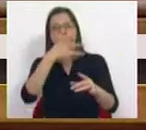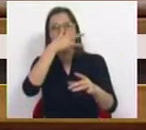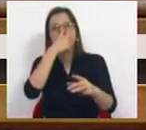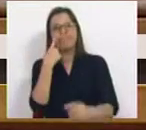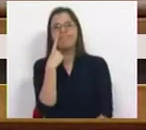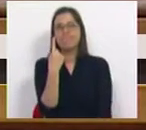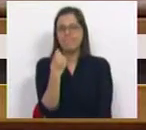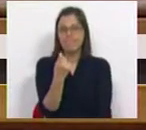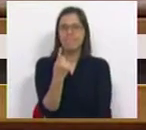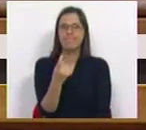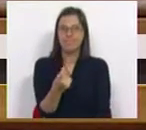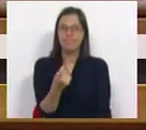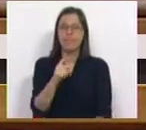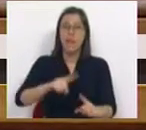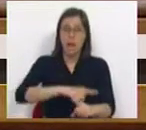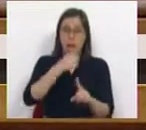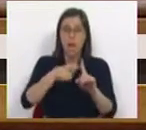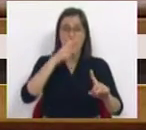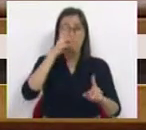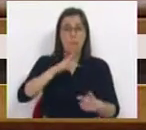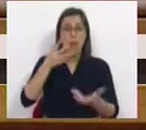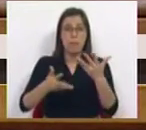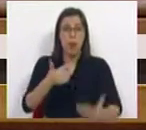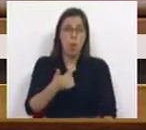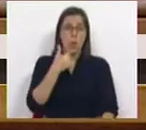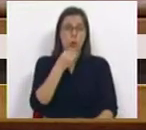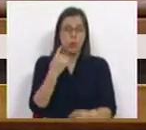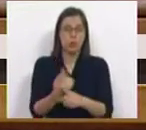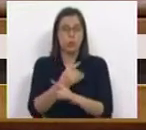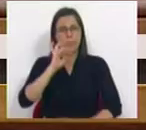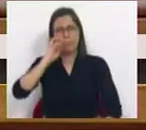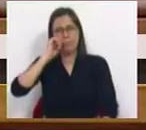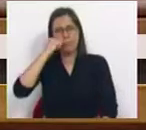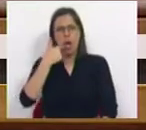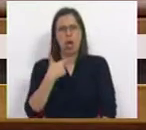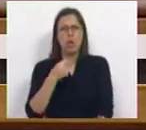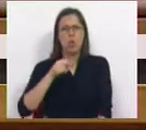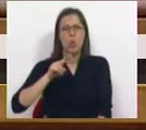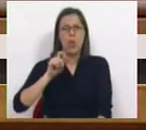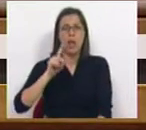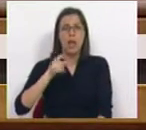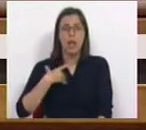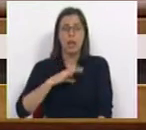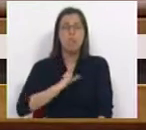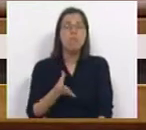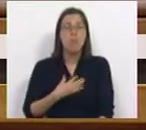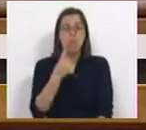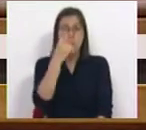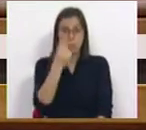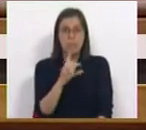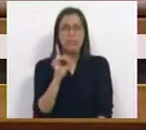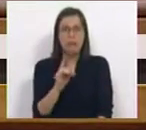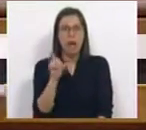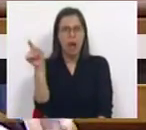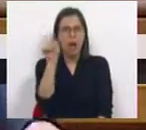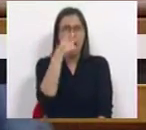infeliz constatação de que anualmente milhões de toneladas de alimentos são desperdiçados no mundo onde 1/6 da população